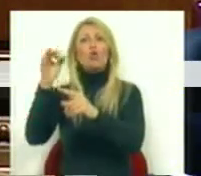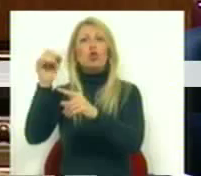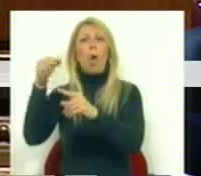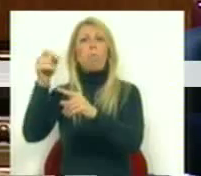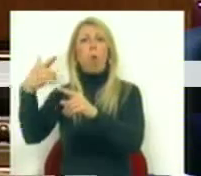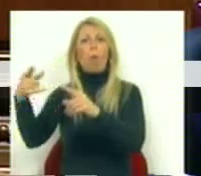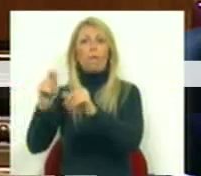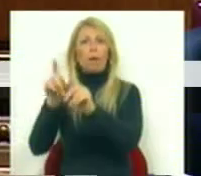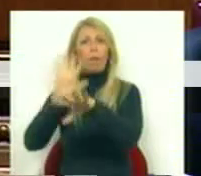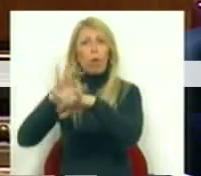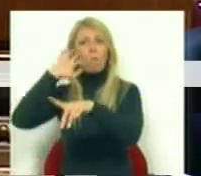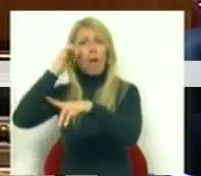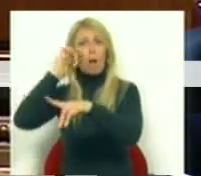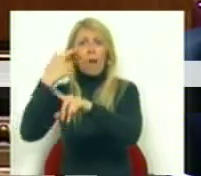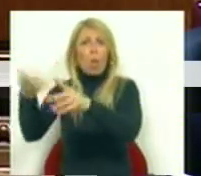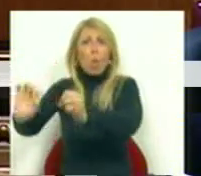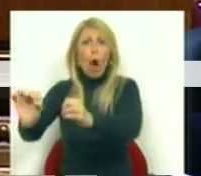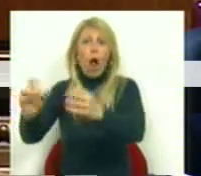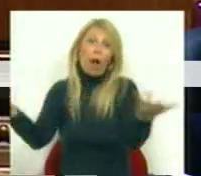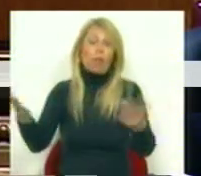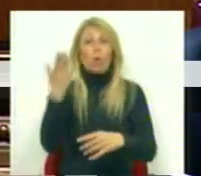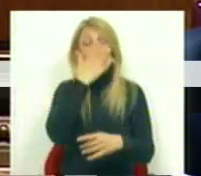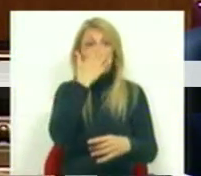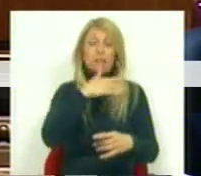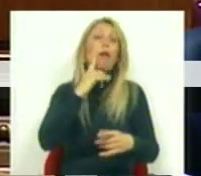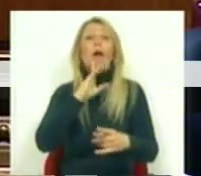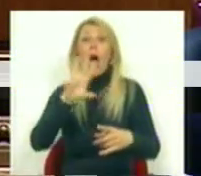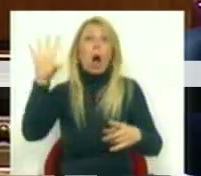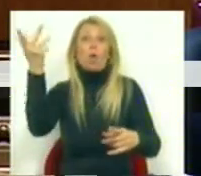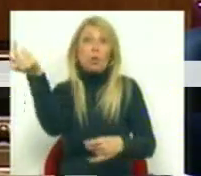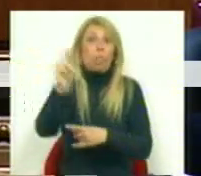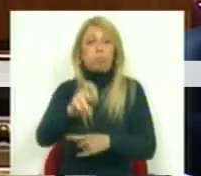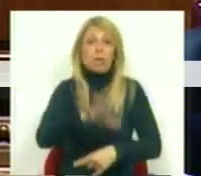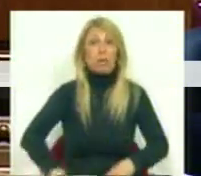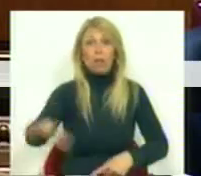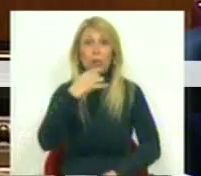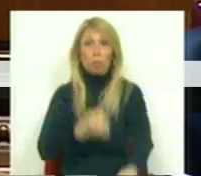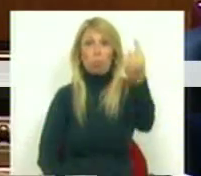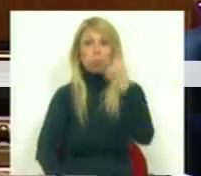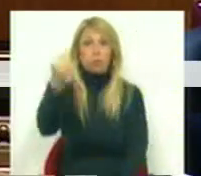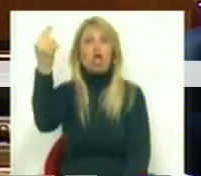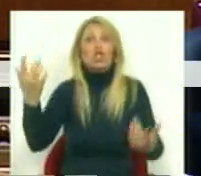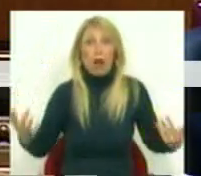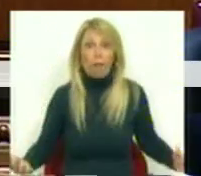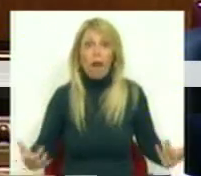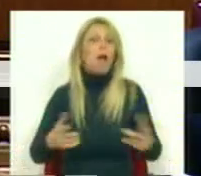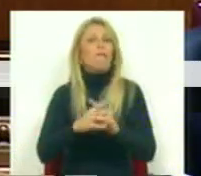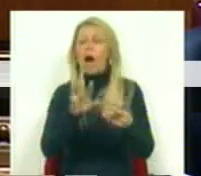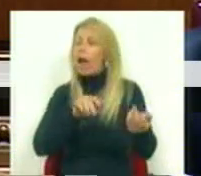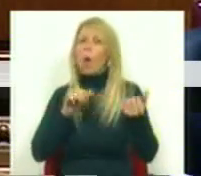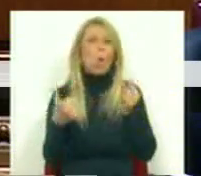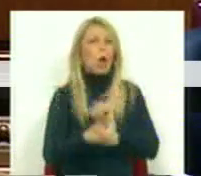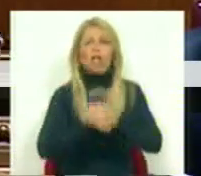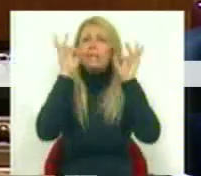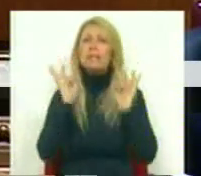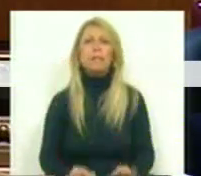se ocorreu uma tal situação abstrusa, ela será corrigida com certeza, Sr. Deputado. Isso pode ter a certeza